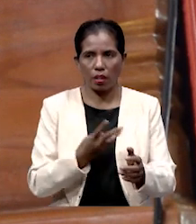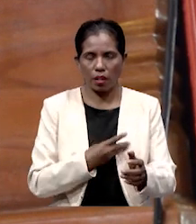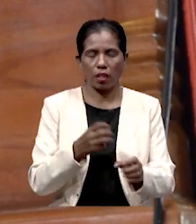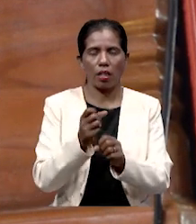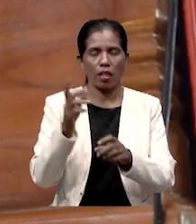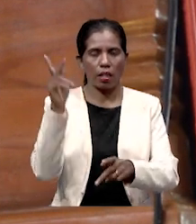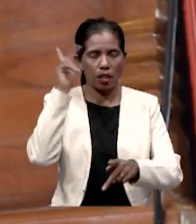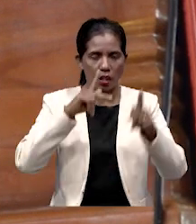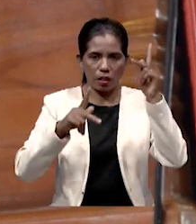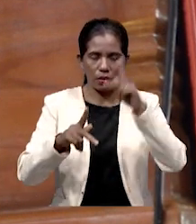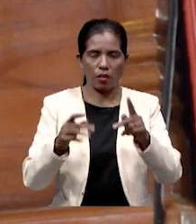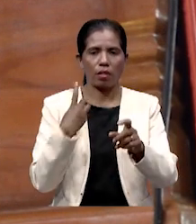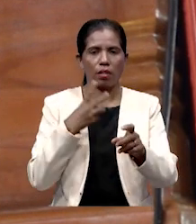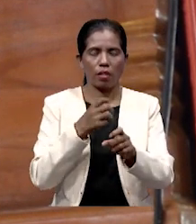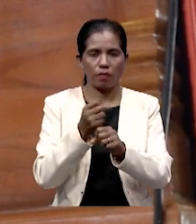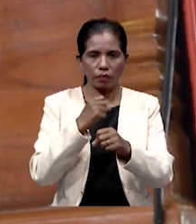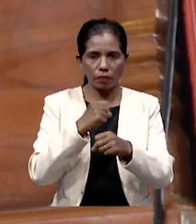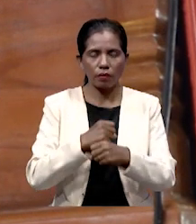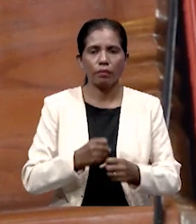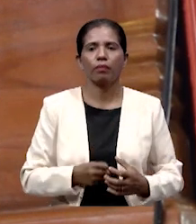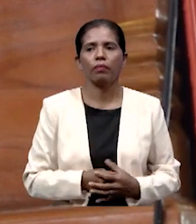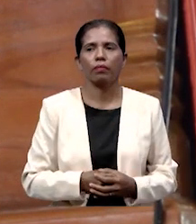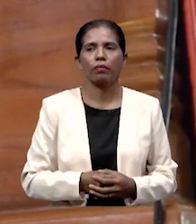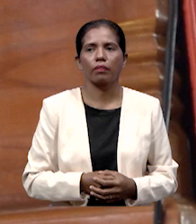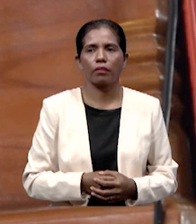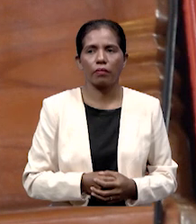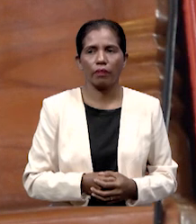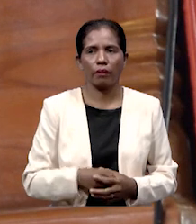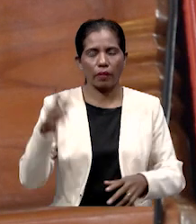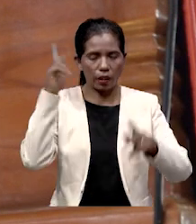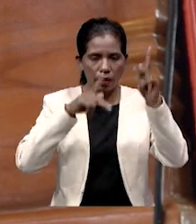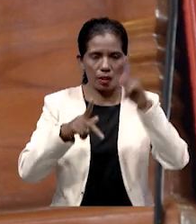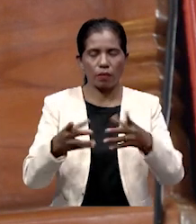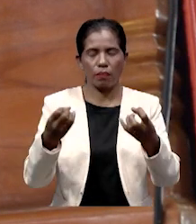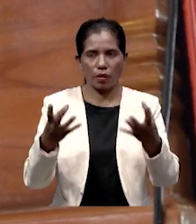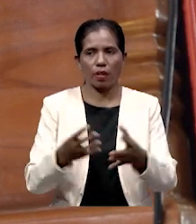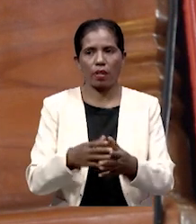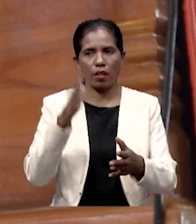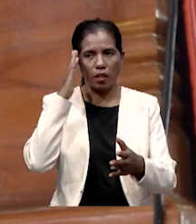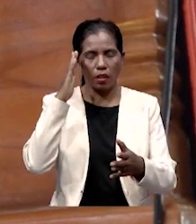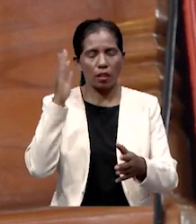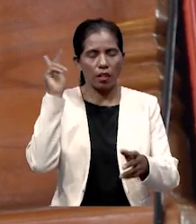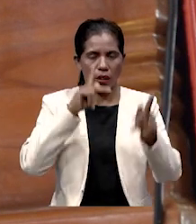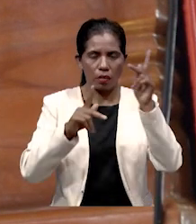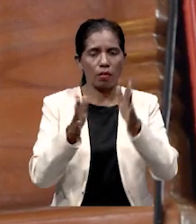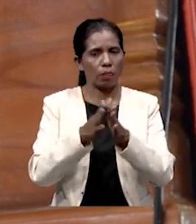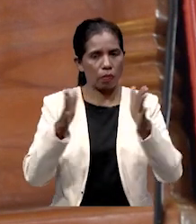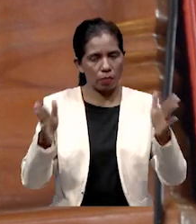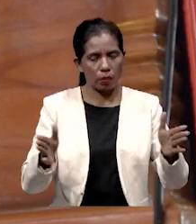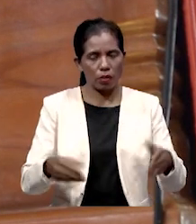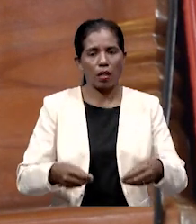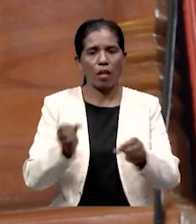competência Polícia de Investigação de Saber. O caso de ir a beber, considera-se caso bom. Caso